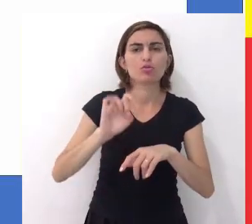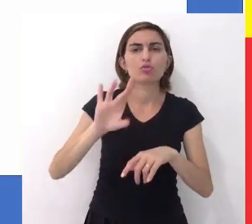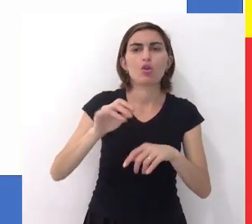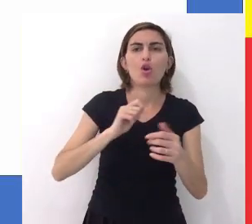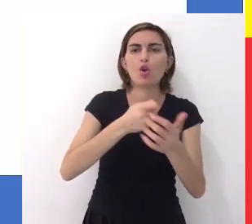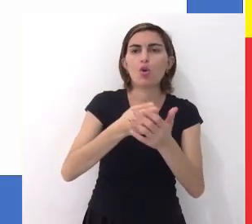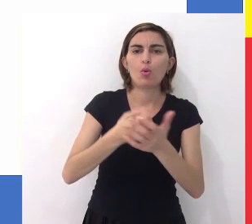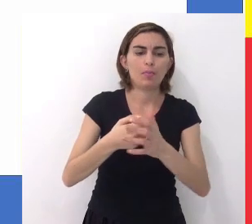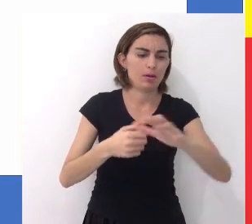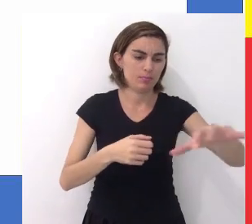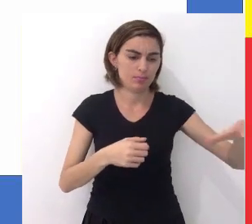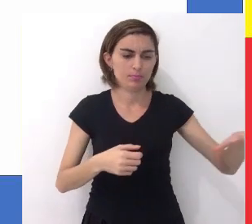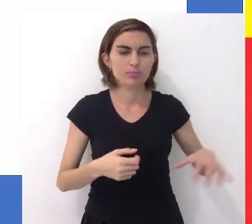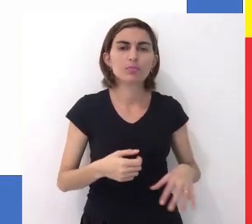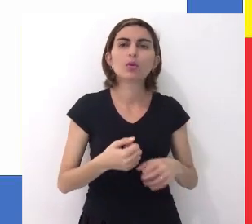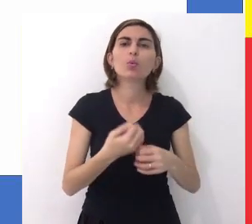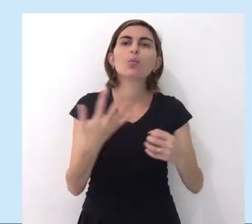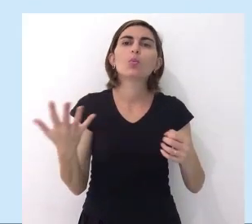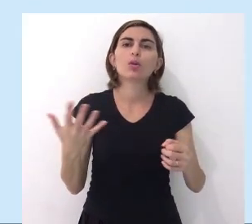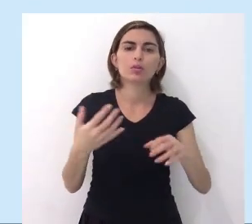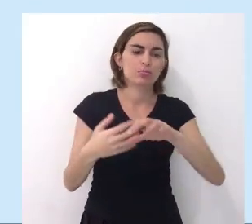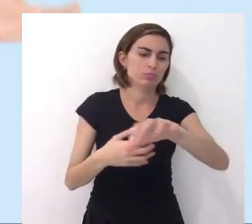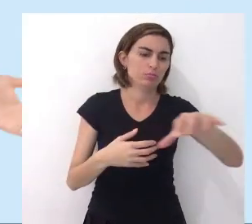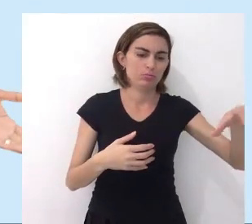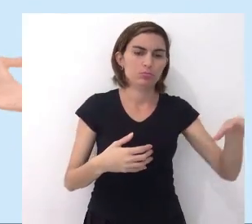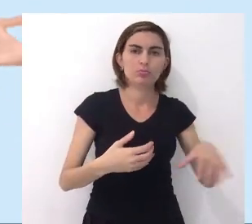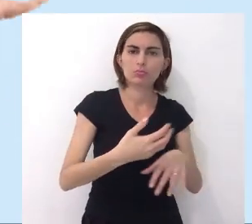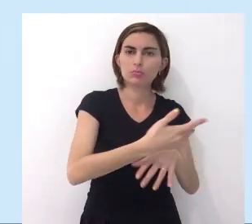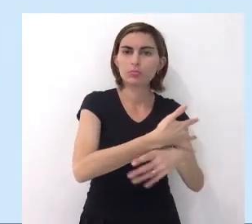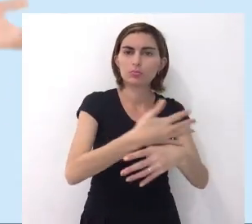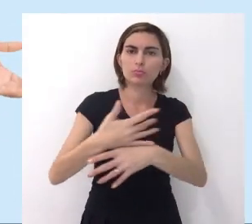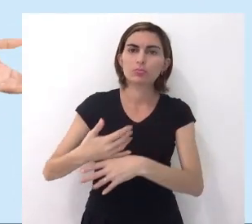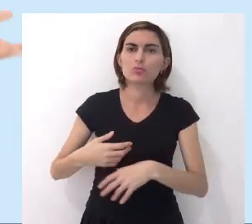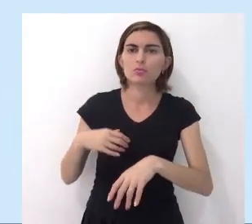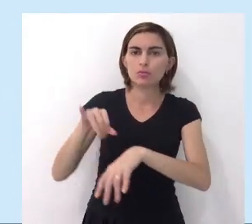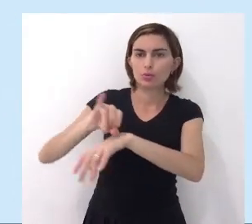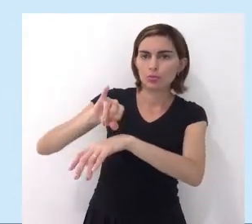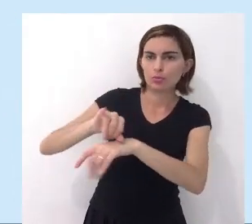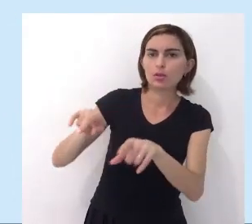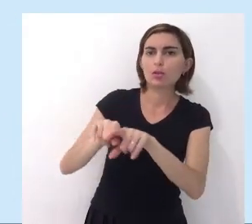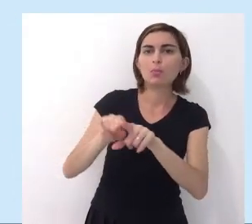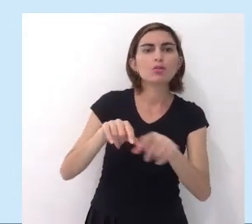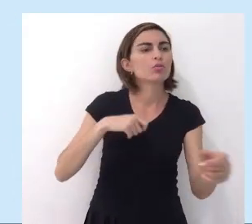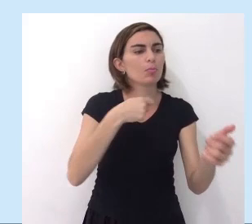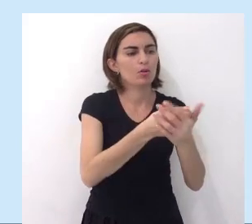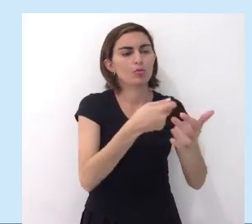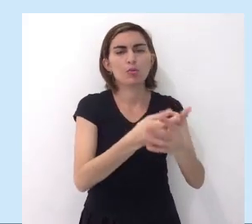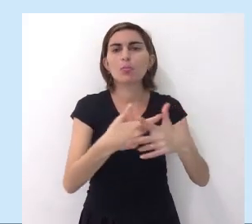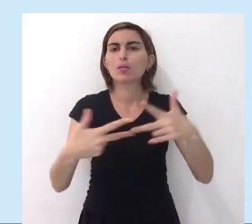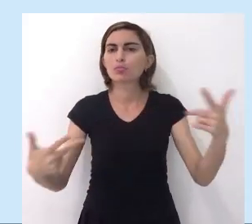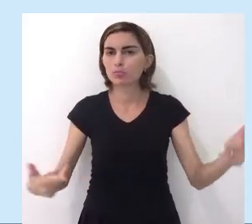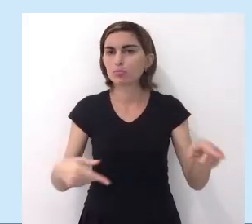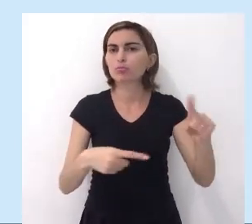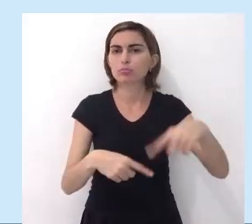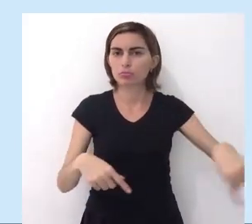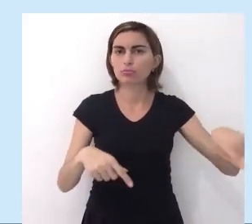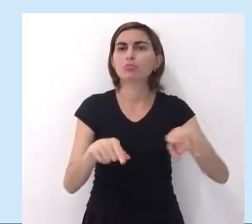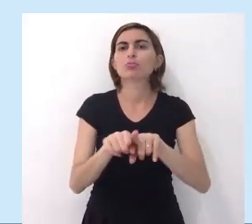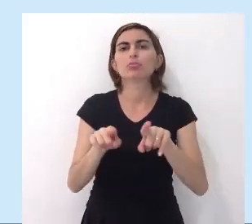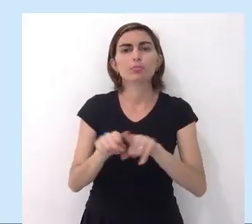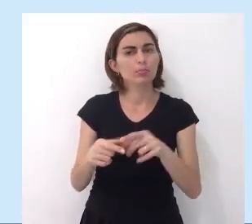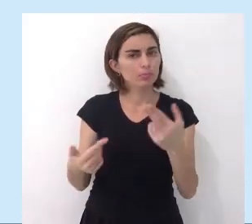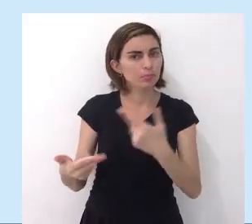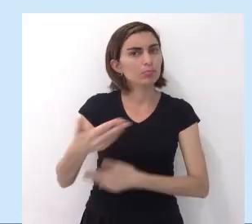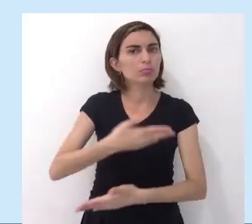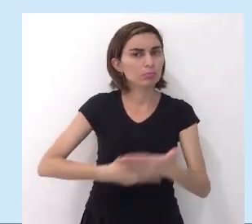das colônias, tá? Enquanto as colônias da metrópolis, a metrópole também só pode comprar objetos que viessem da colônia.